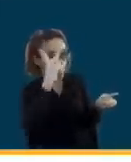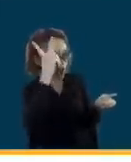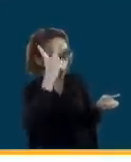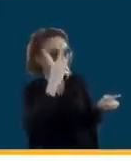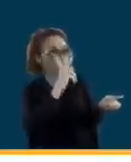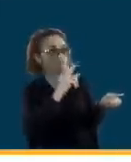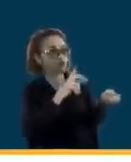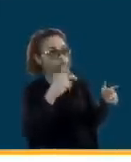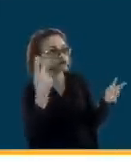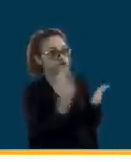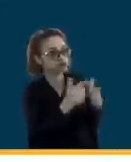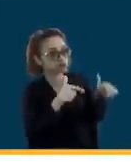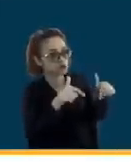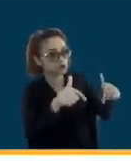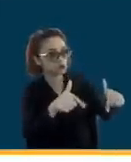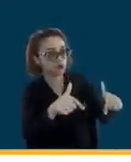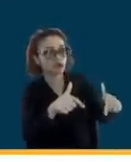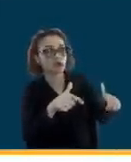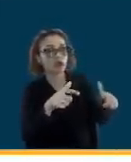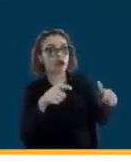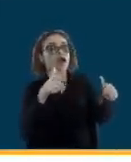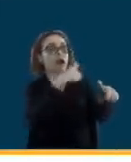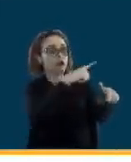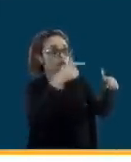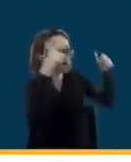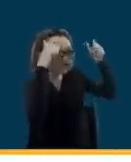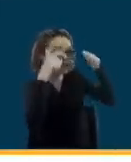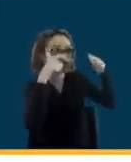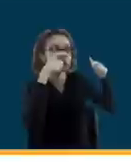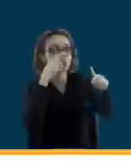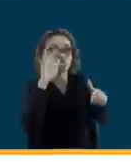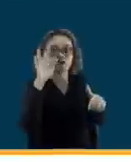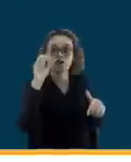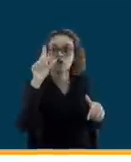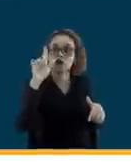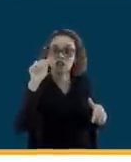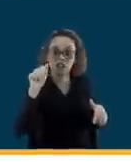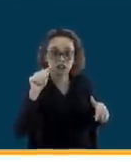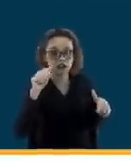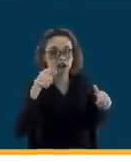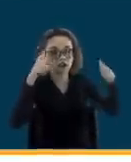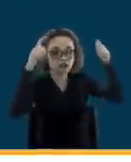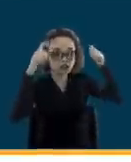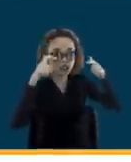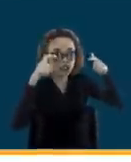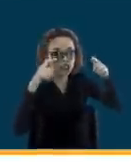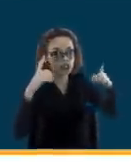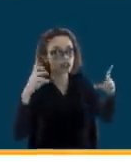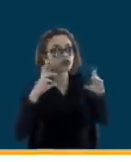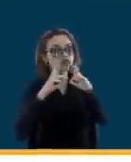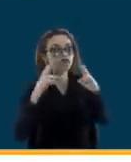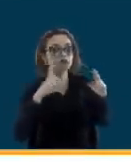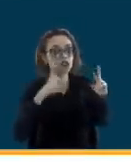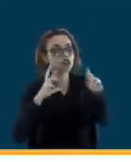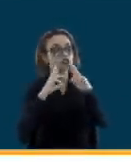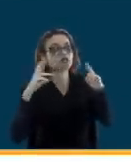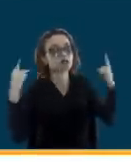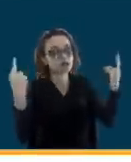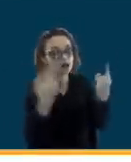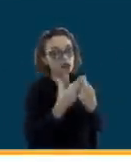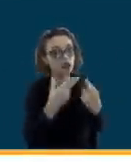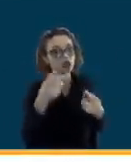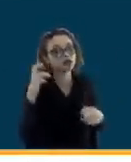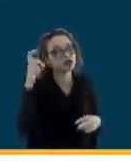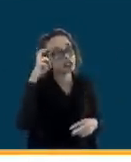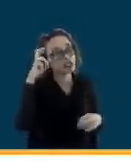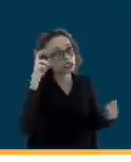de que aquela folia de reis se reúne toda quinta-feira no quintal da dona Carlota. Ali